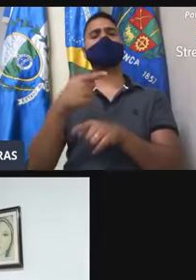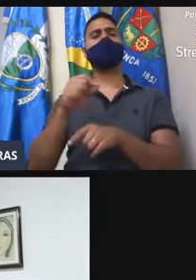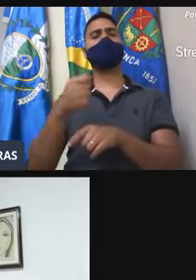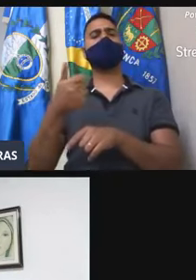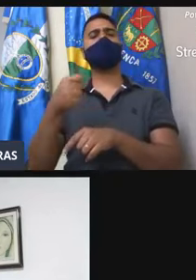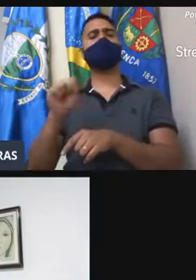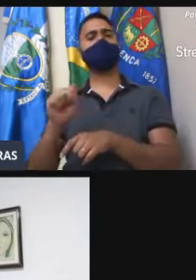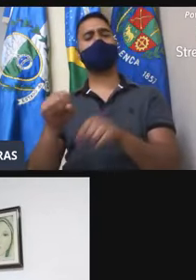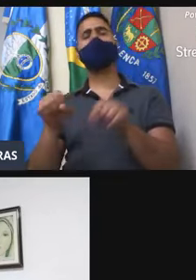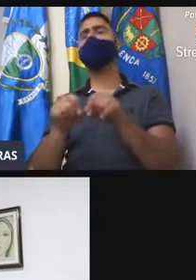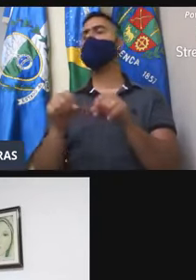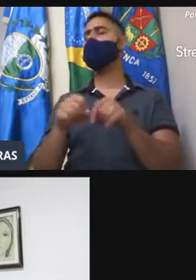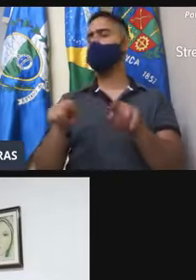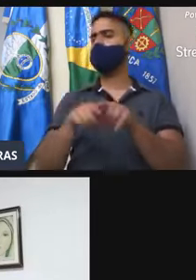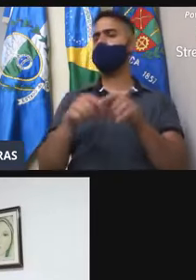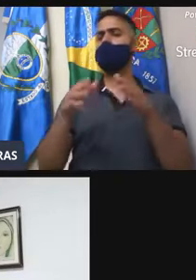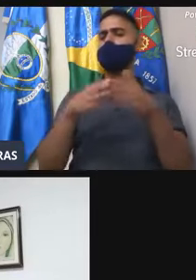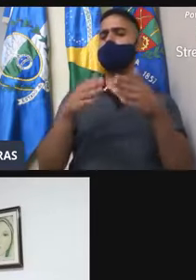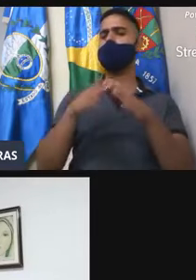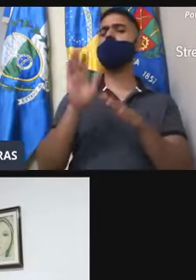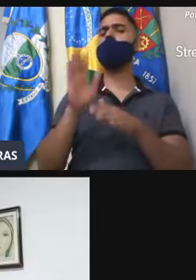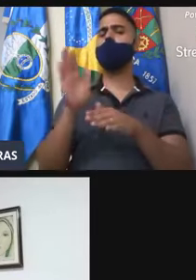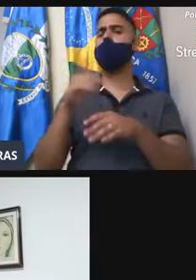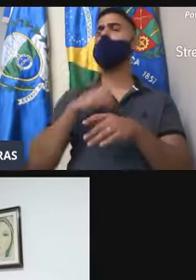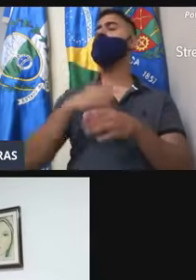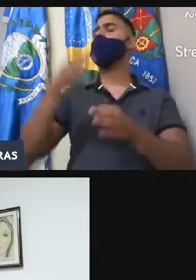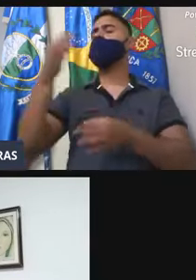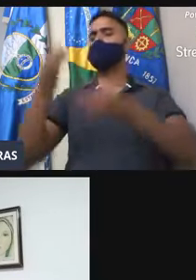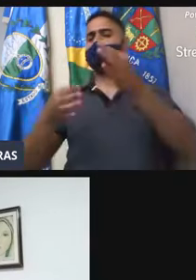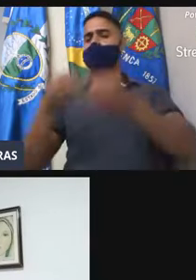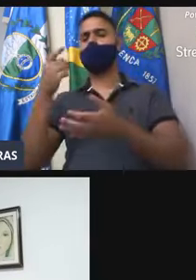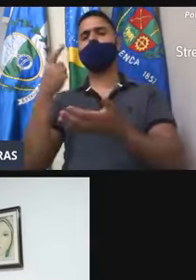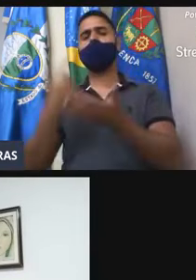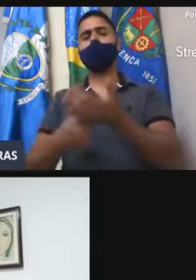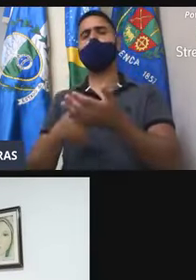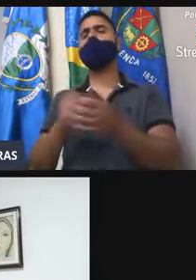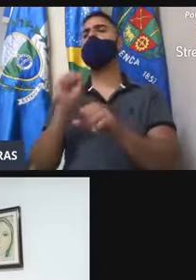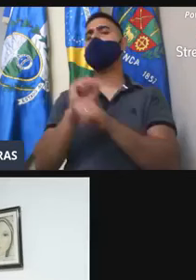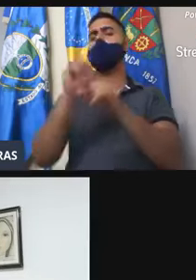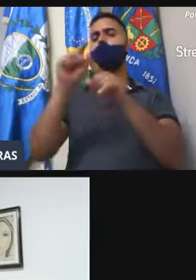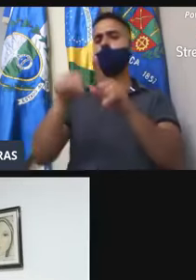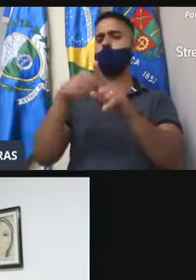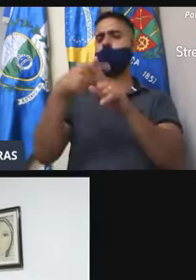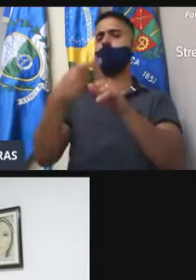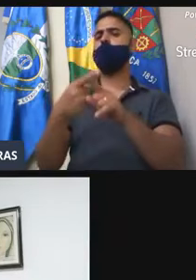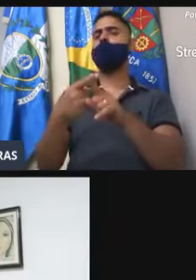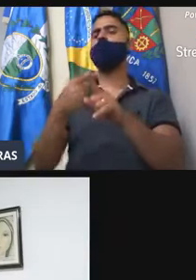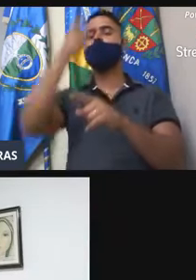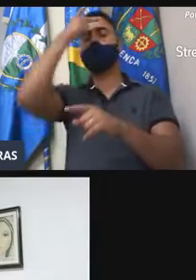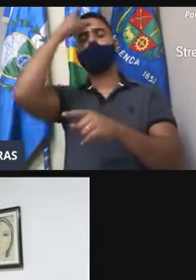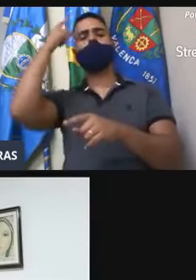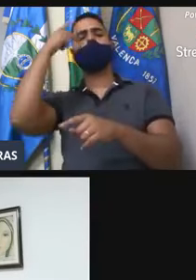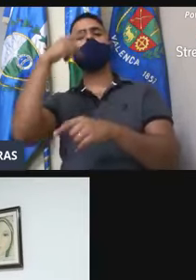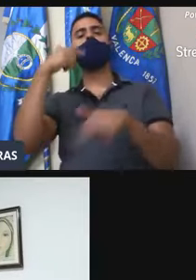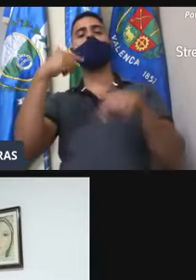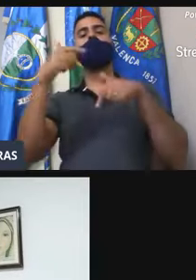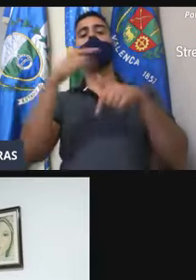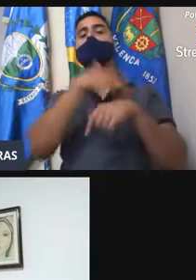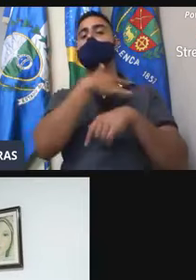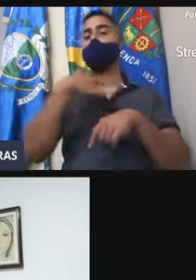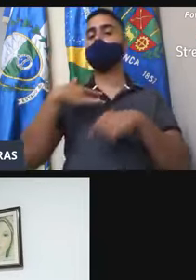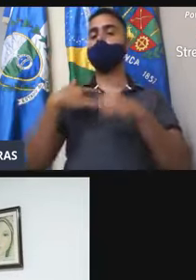fizeram. Também já está nas mãos do judiciário essa questão do adicional de salubridade para os agentes de saúde e os agentes de